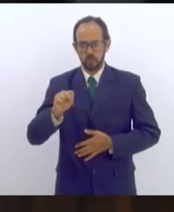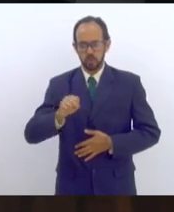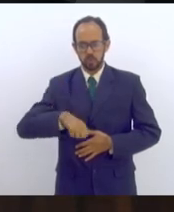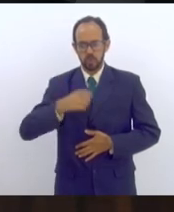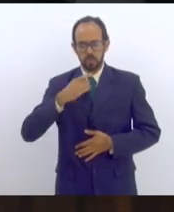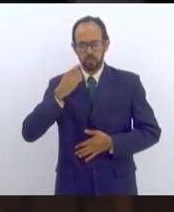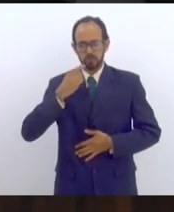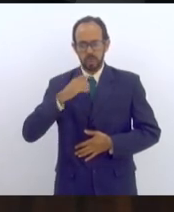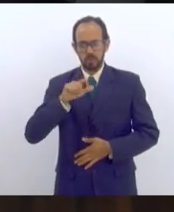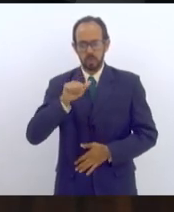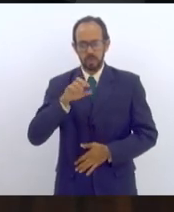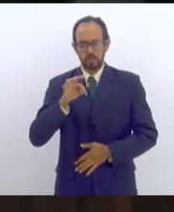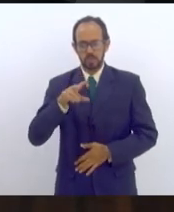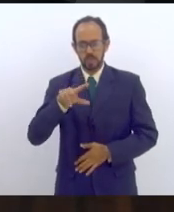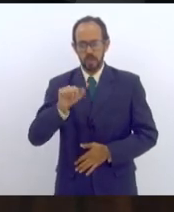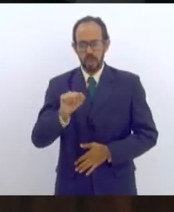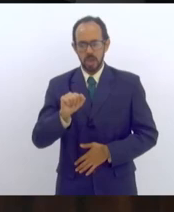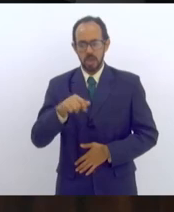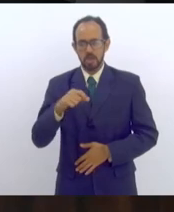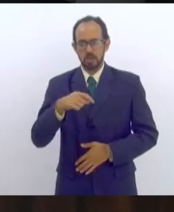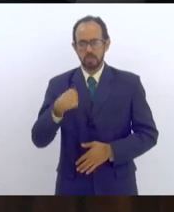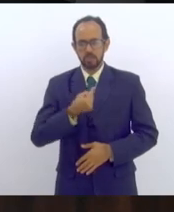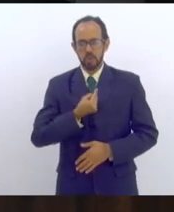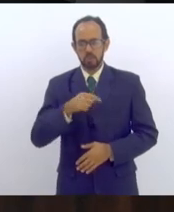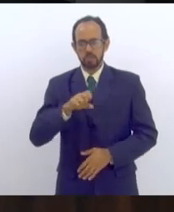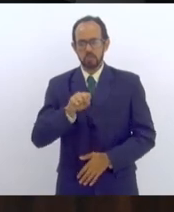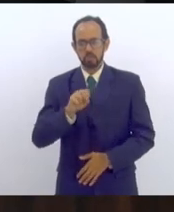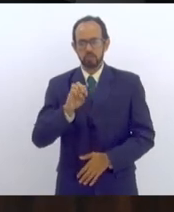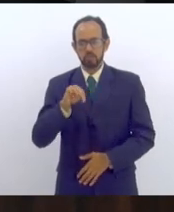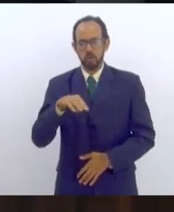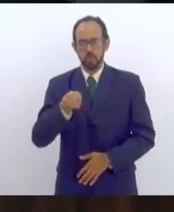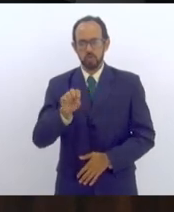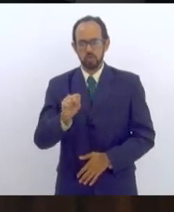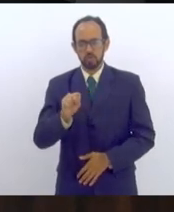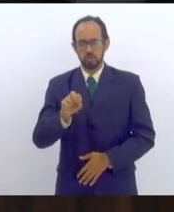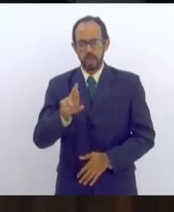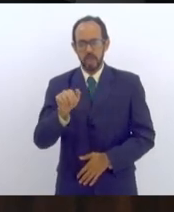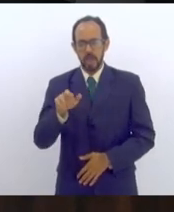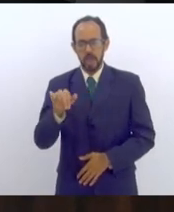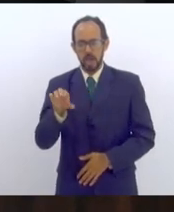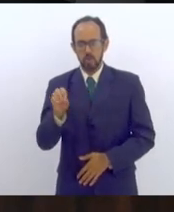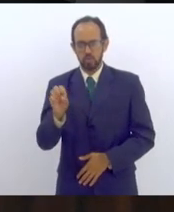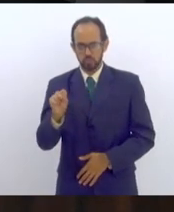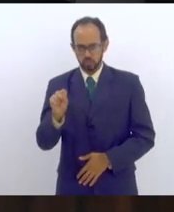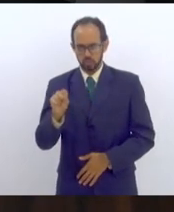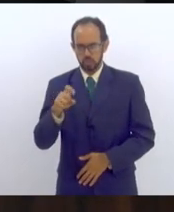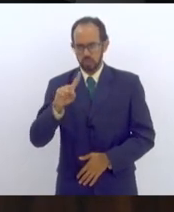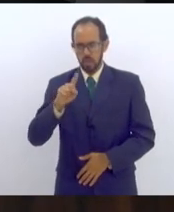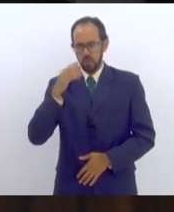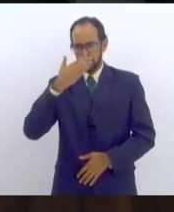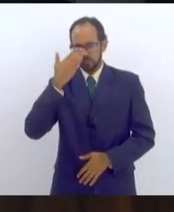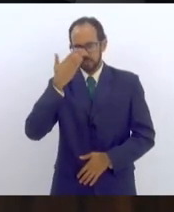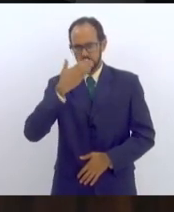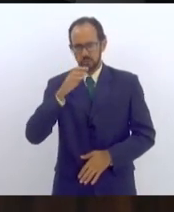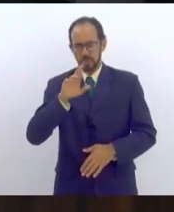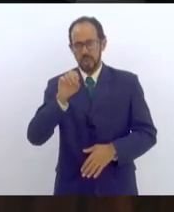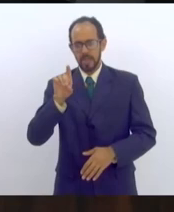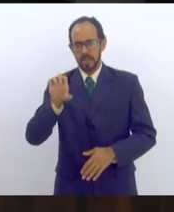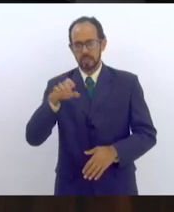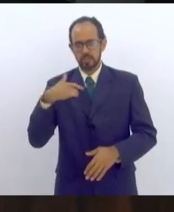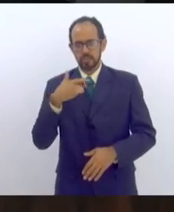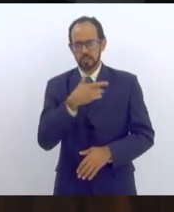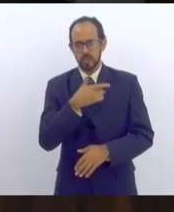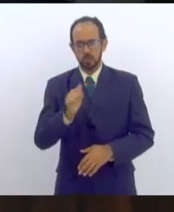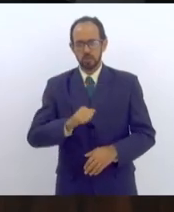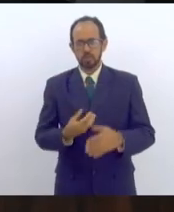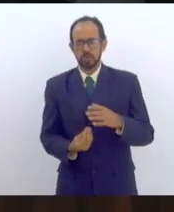que institui a campanha Somos Raros, Não Invisíveis nas Redes de Saúde e de Ensino do Estado do Rio de Janeiro.